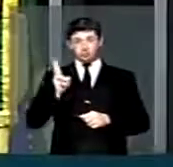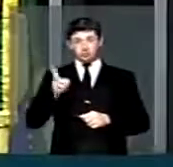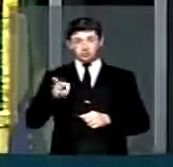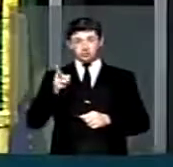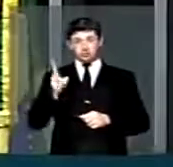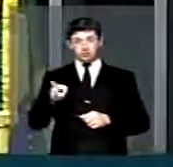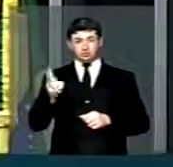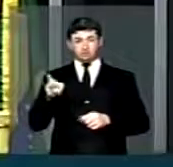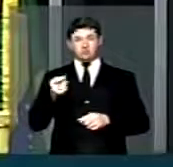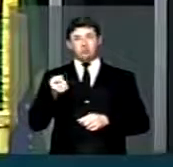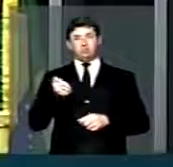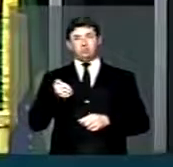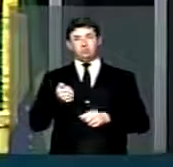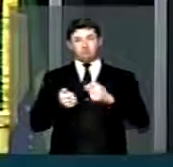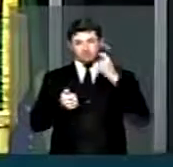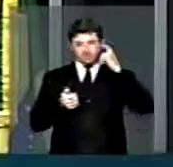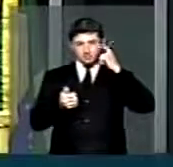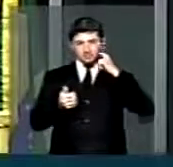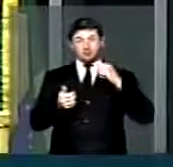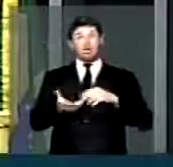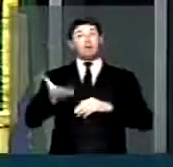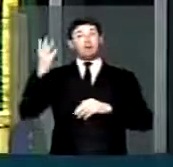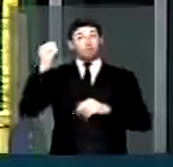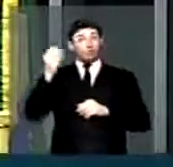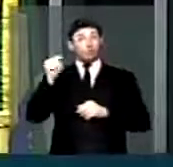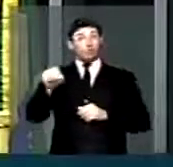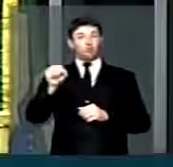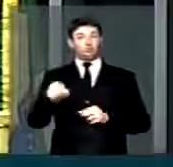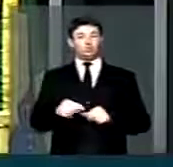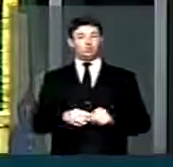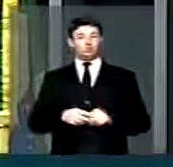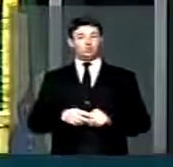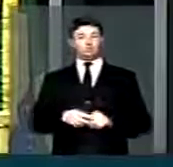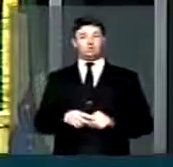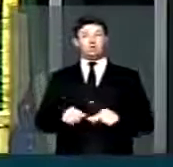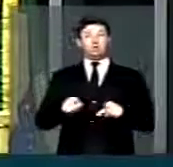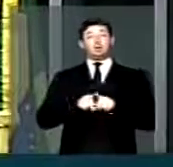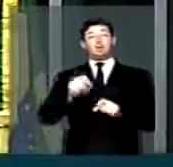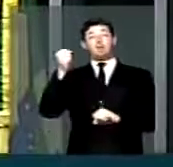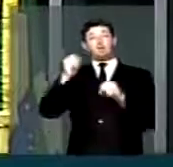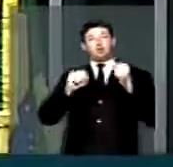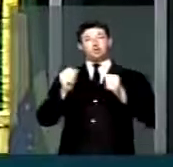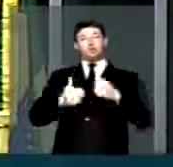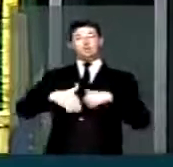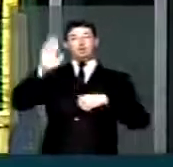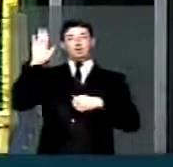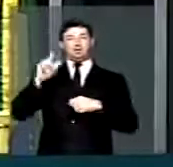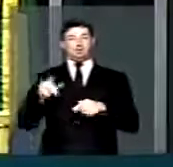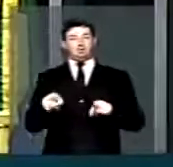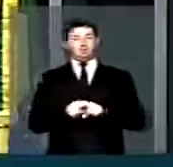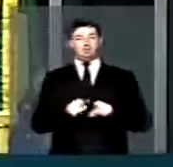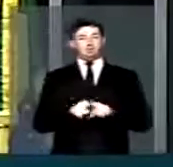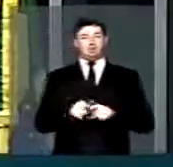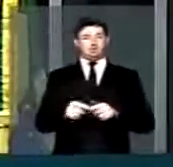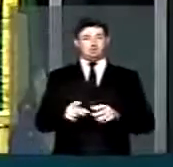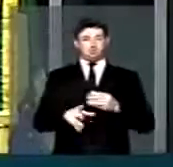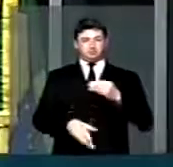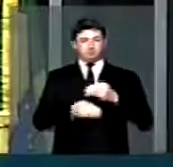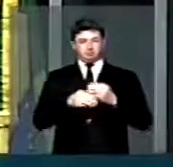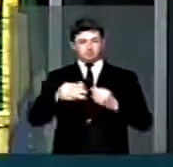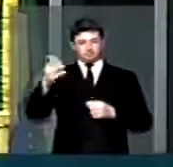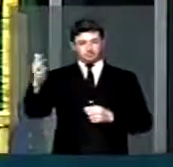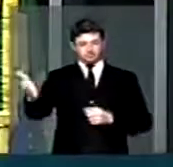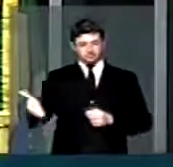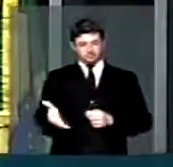taxa de investimentos é muito baixa. É preciso aumentar e bastante isso. E aumentar a produtividade. Gostaria de dar a palavra de